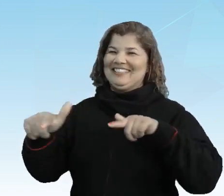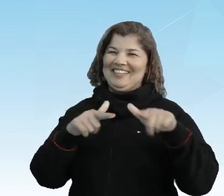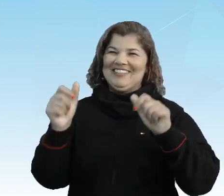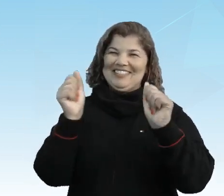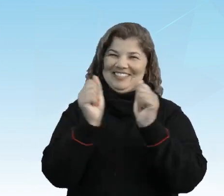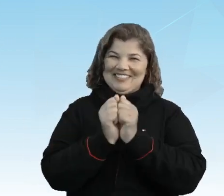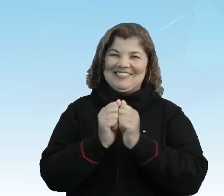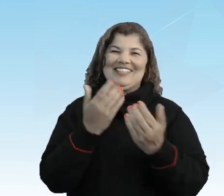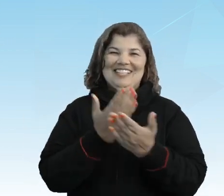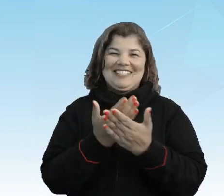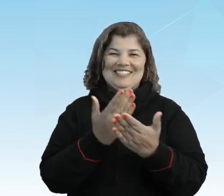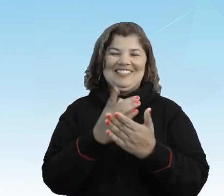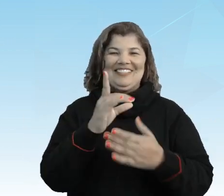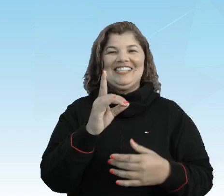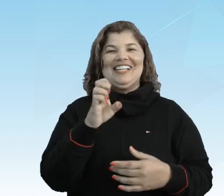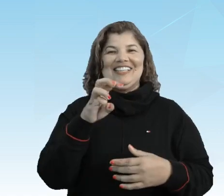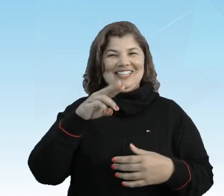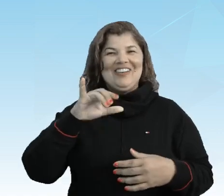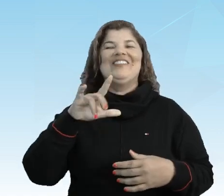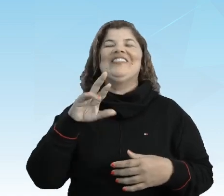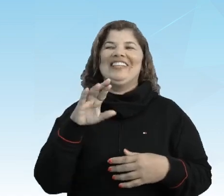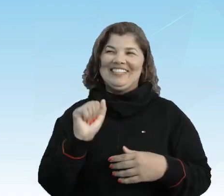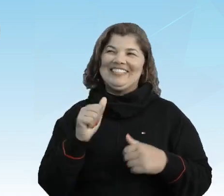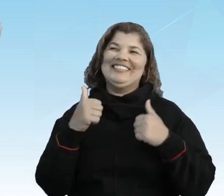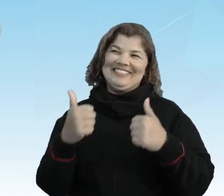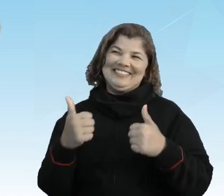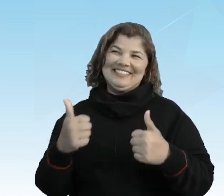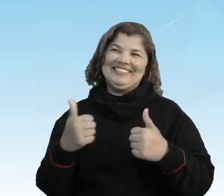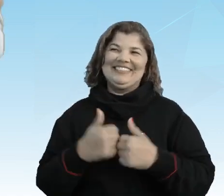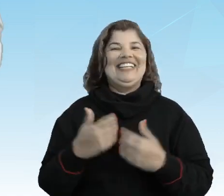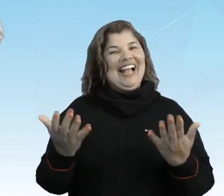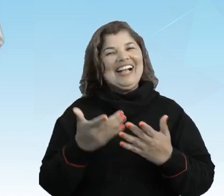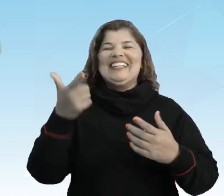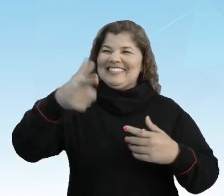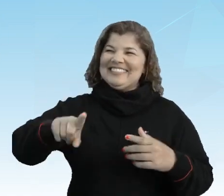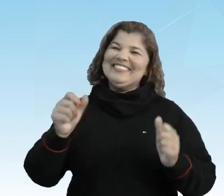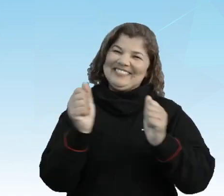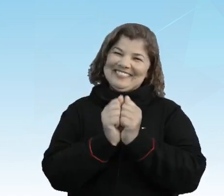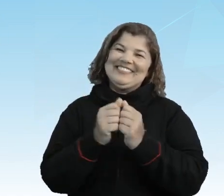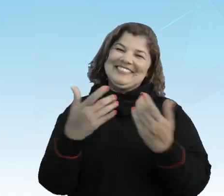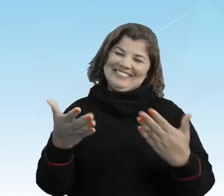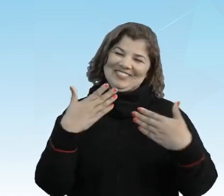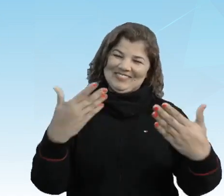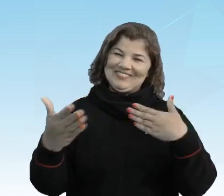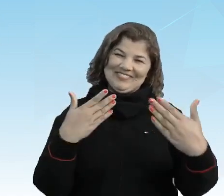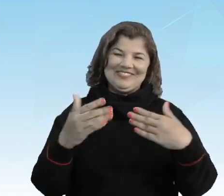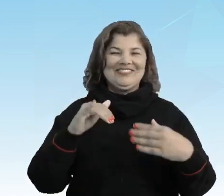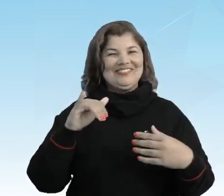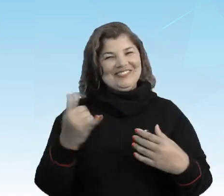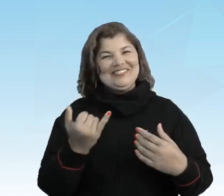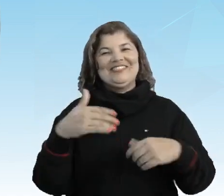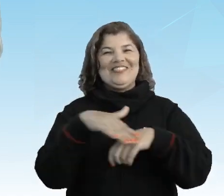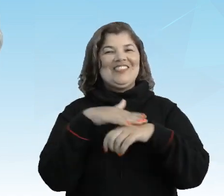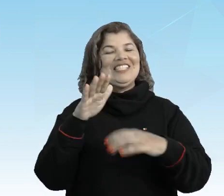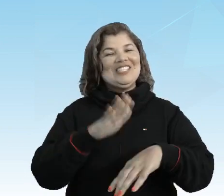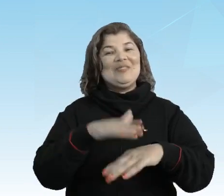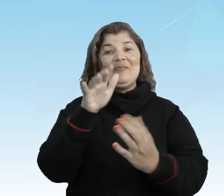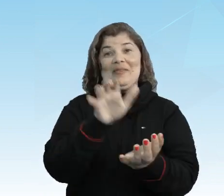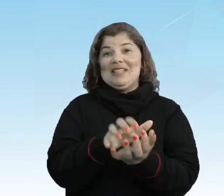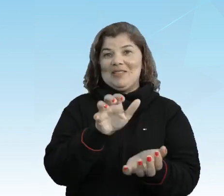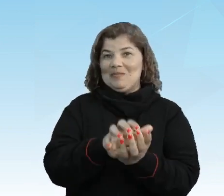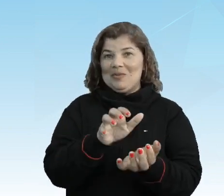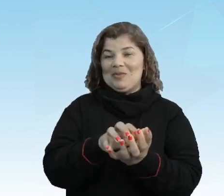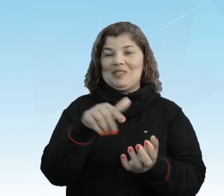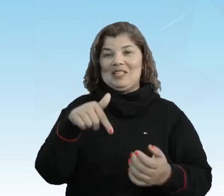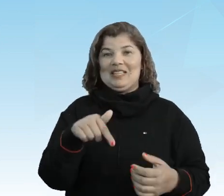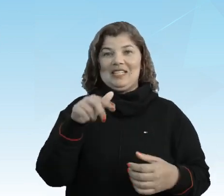na escola Delmiro Gouveia, né? E agora estamos juntos aqui nesse papo agradável que vamos falar sobre Pernambuco, sobre